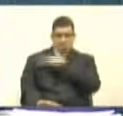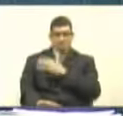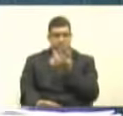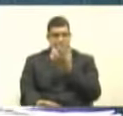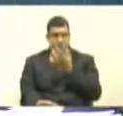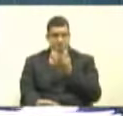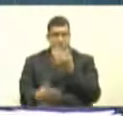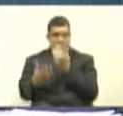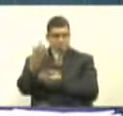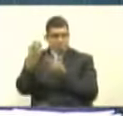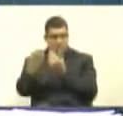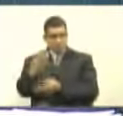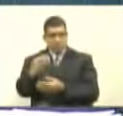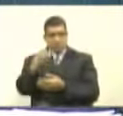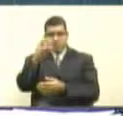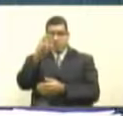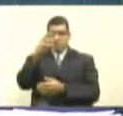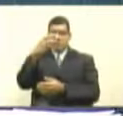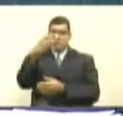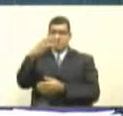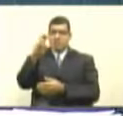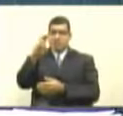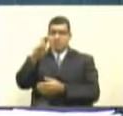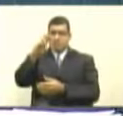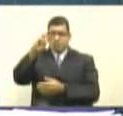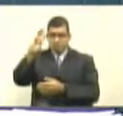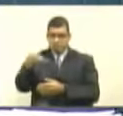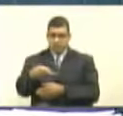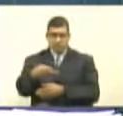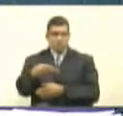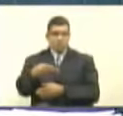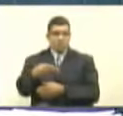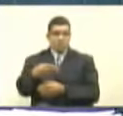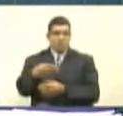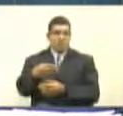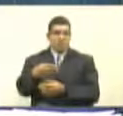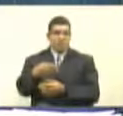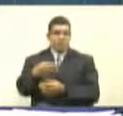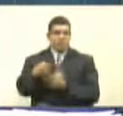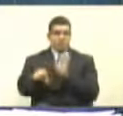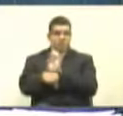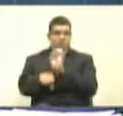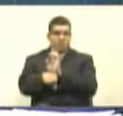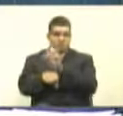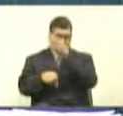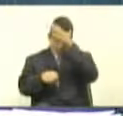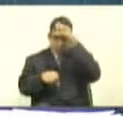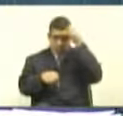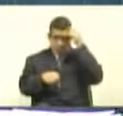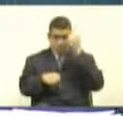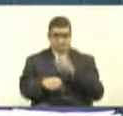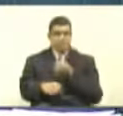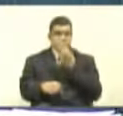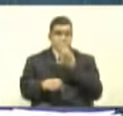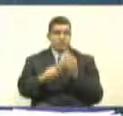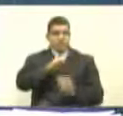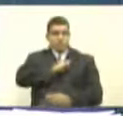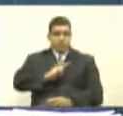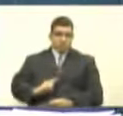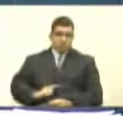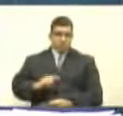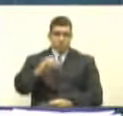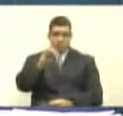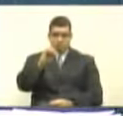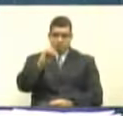um prejuízo de 35 milhões aos cofres do Estado do Amazonas. O governador Omar